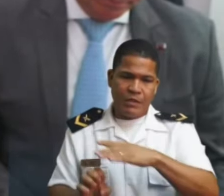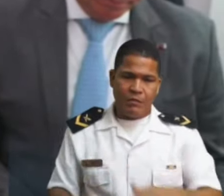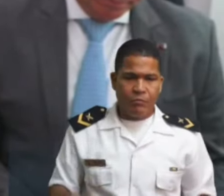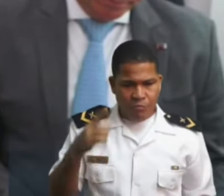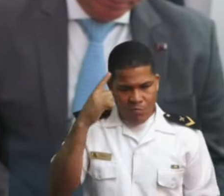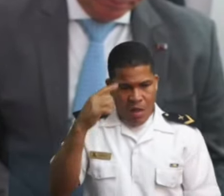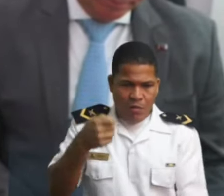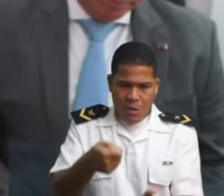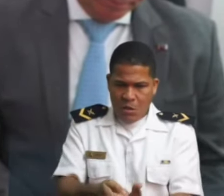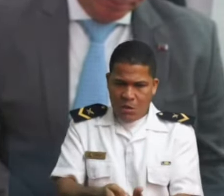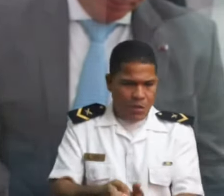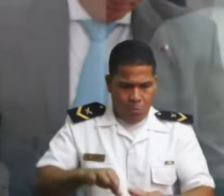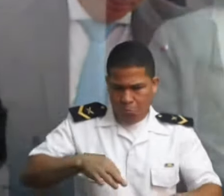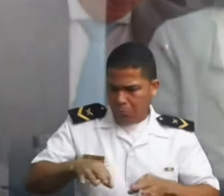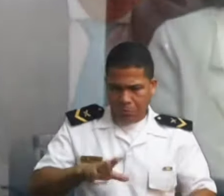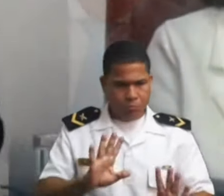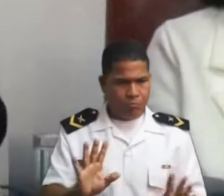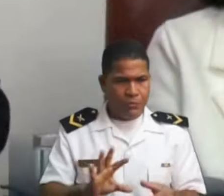e procedimentos.